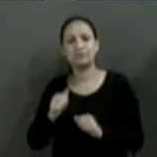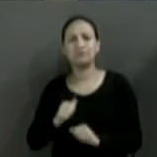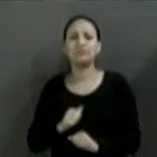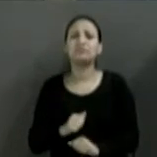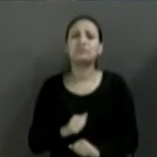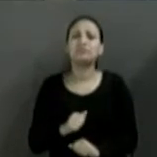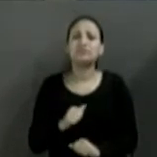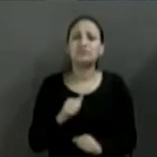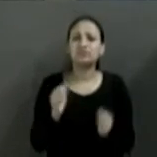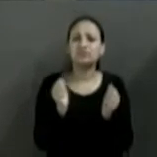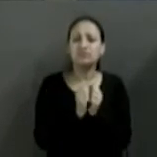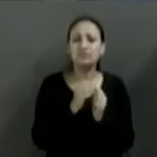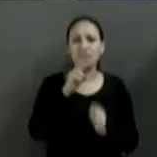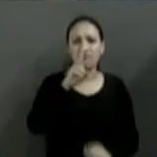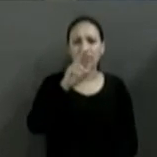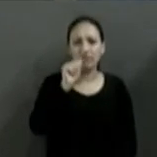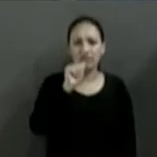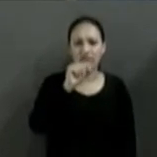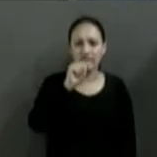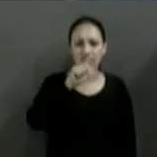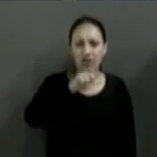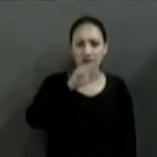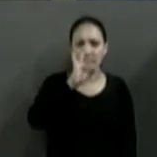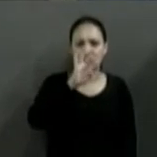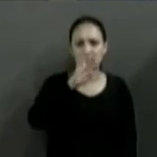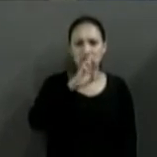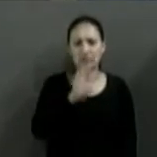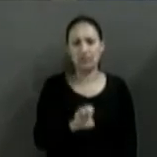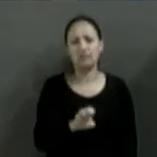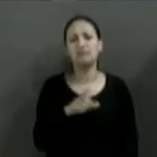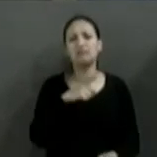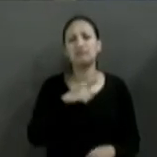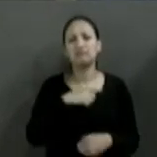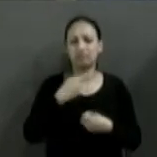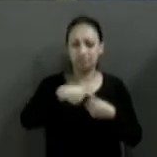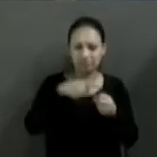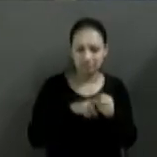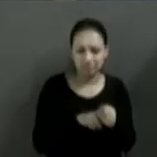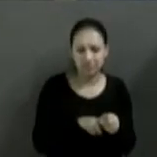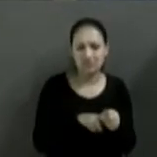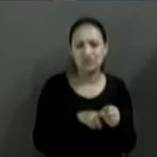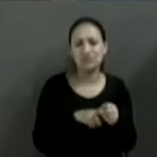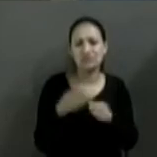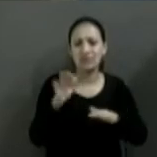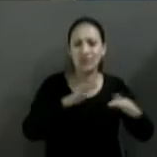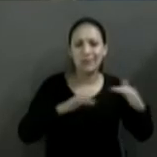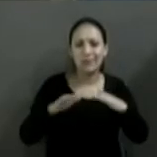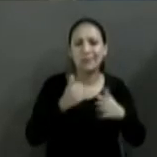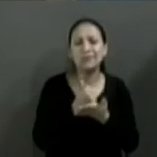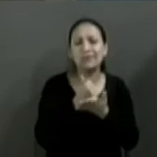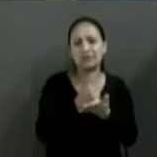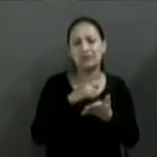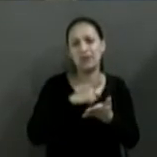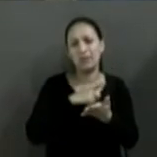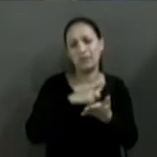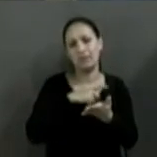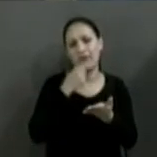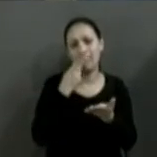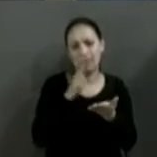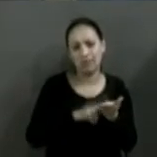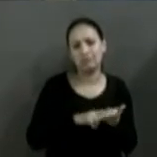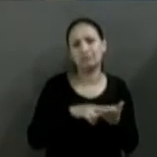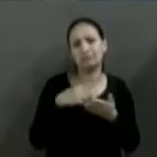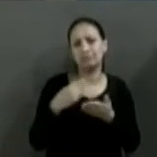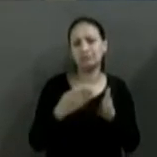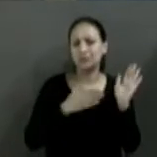eu e o Volto de assinar a Carta Compromisso das Cidades Sustentáveis. Fizemos essa Carta Compromisso e que é uma